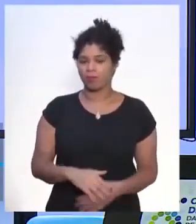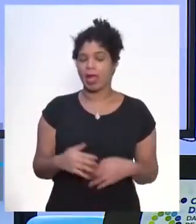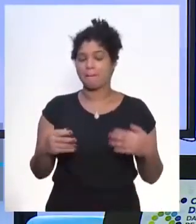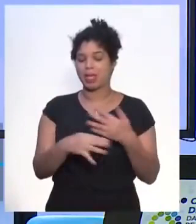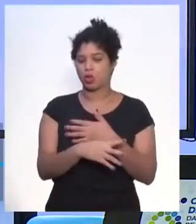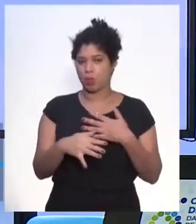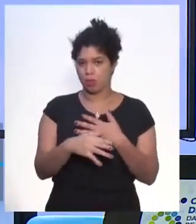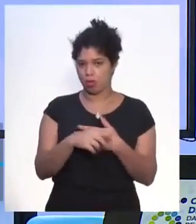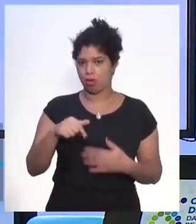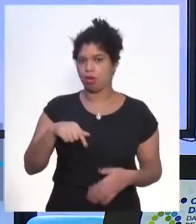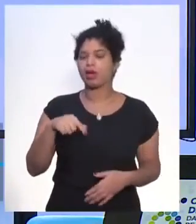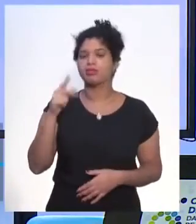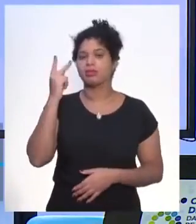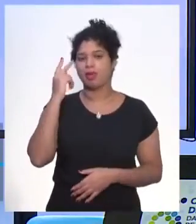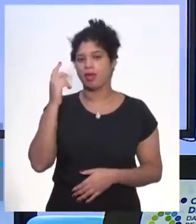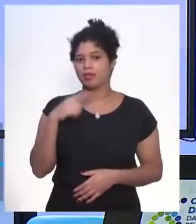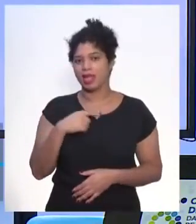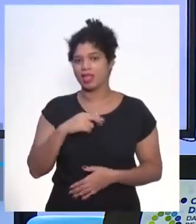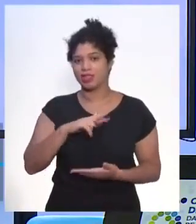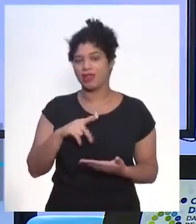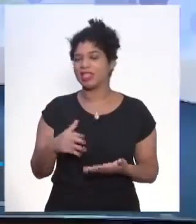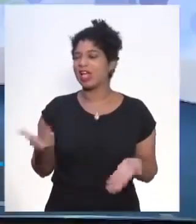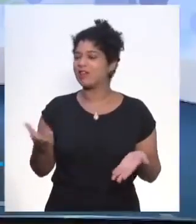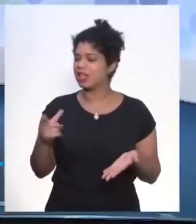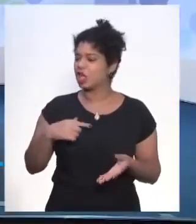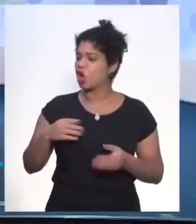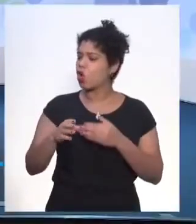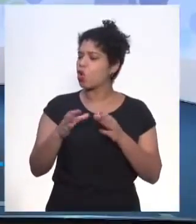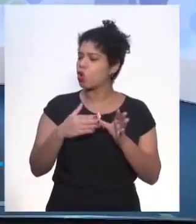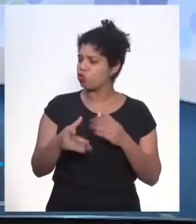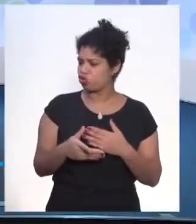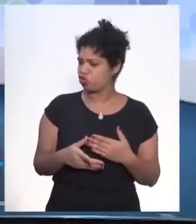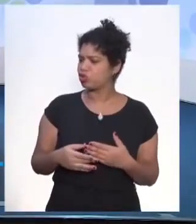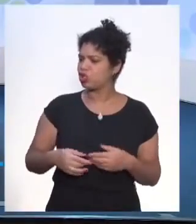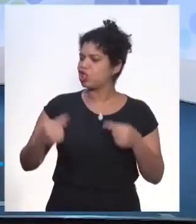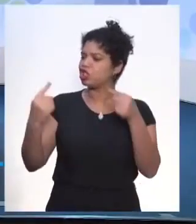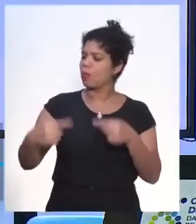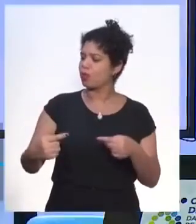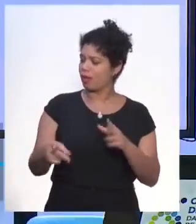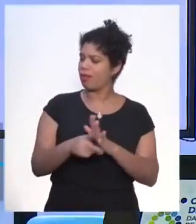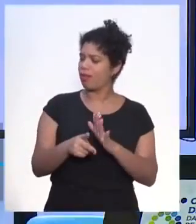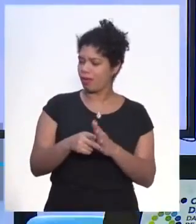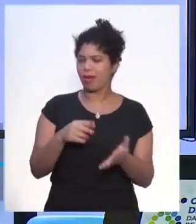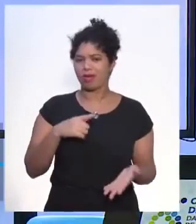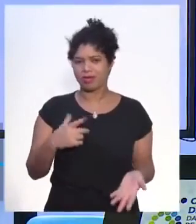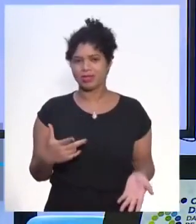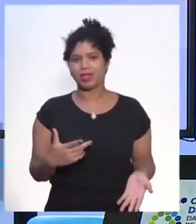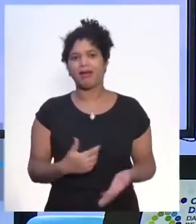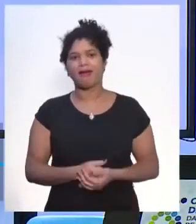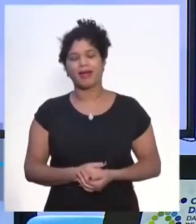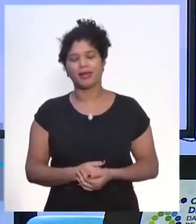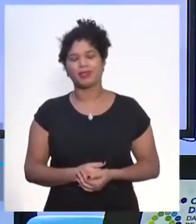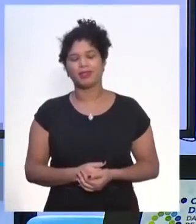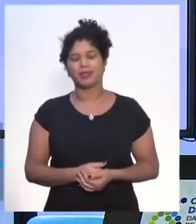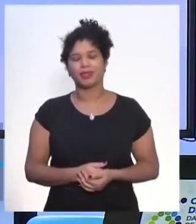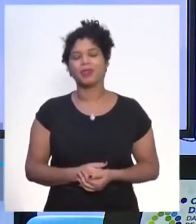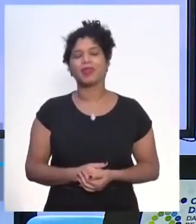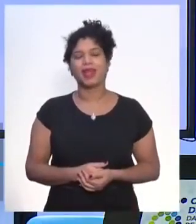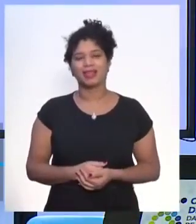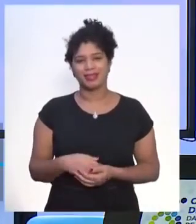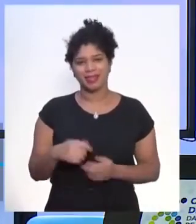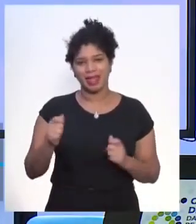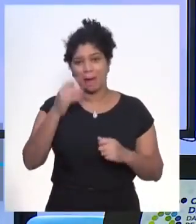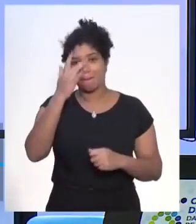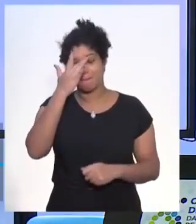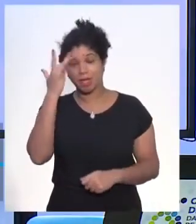aí, muito talentosos, né? Existem até concursos de grafite, né? Também, tá? Abrindo aí mais espaço, né? Para